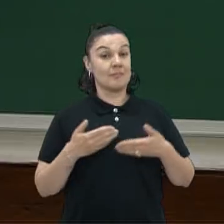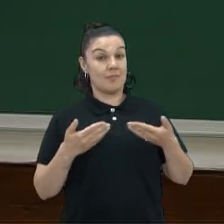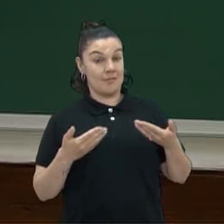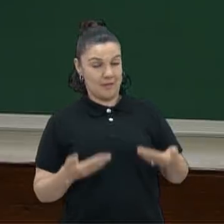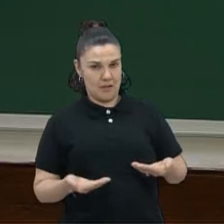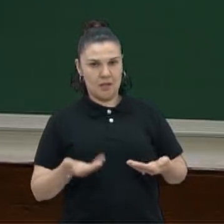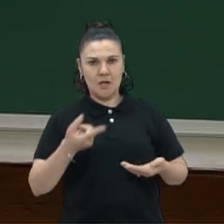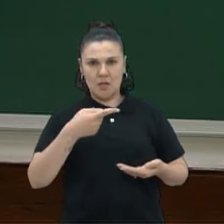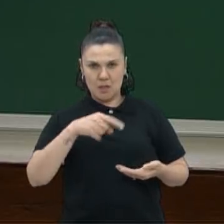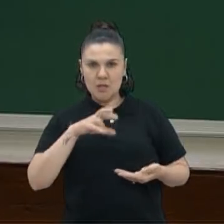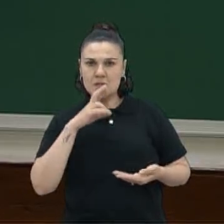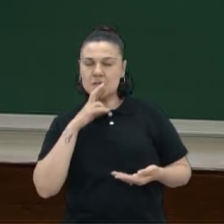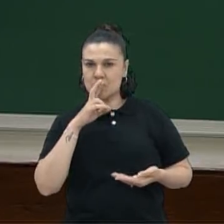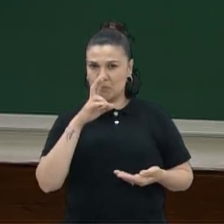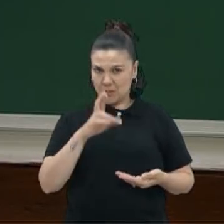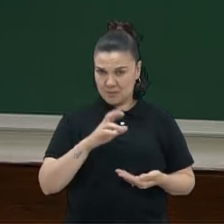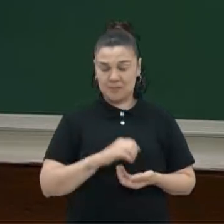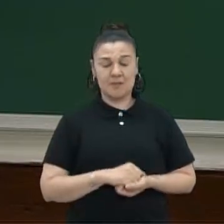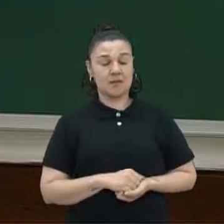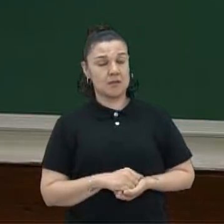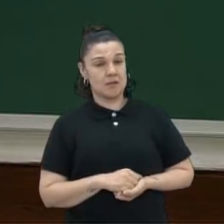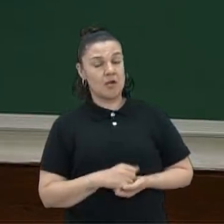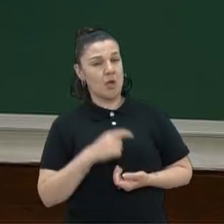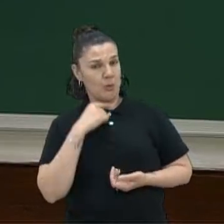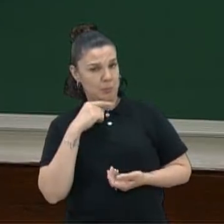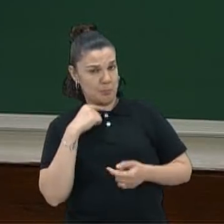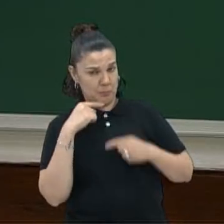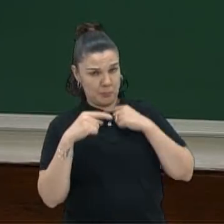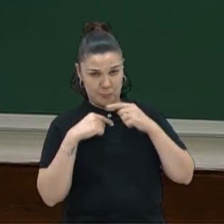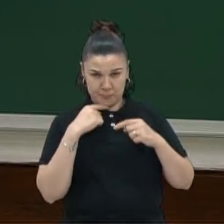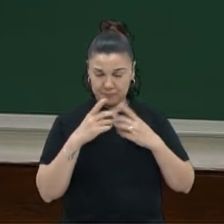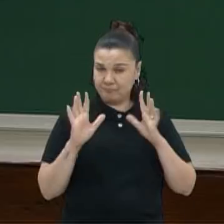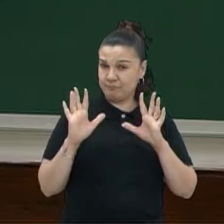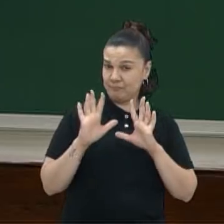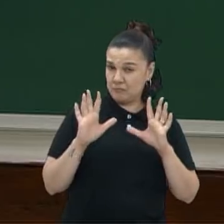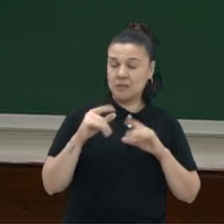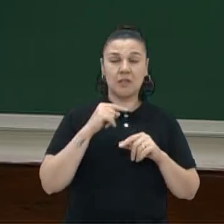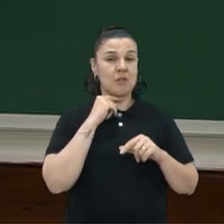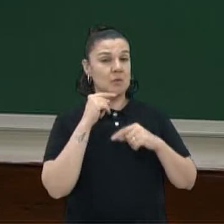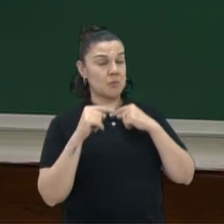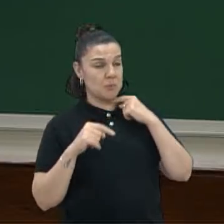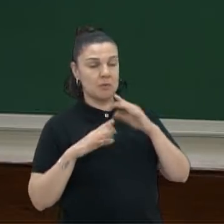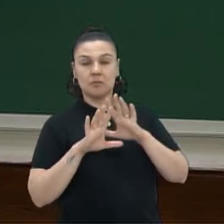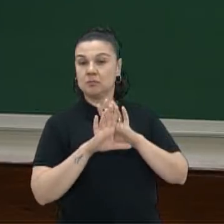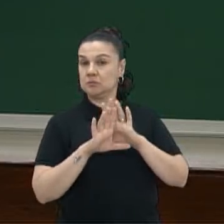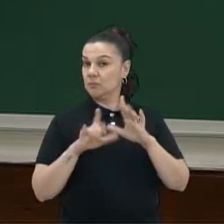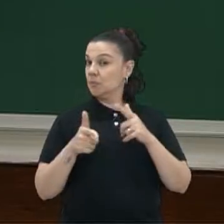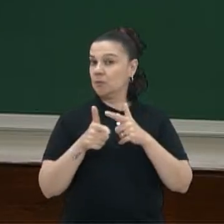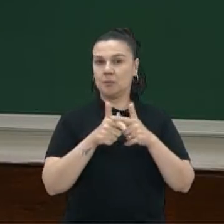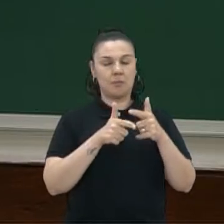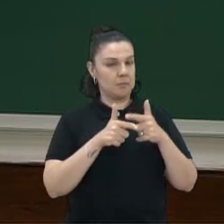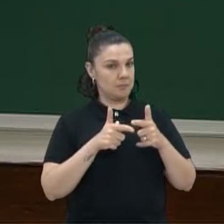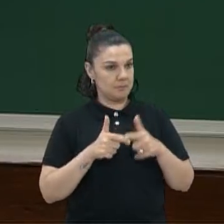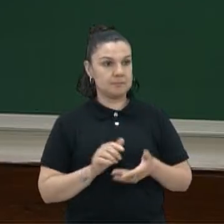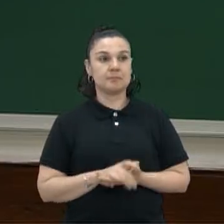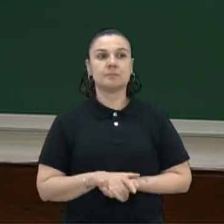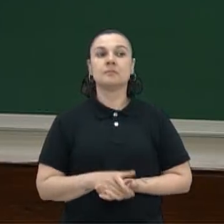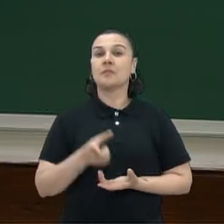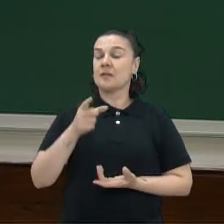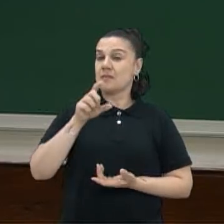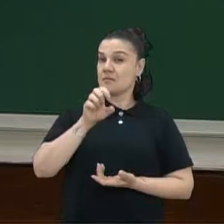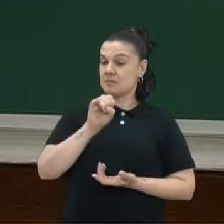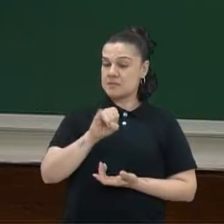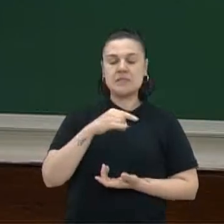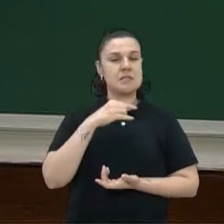E aí, pessoal, conseguiram responder? Ficou alguma dúvida? Se ficou alguma dúvida ainda, não tem problema. Se